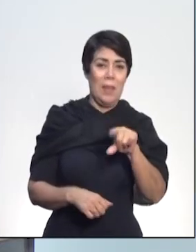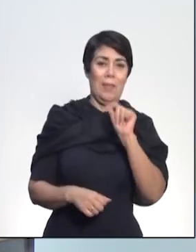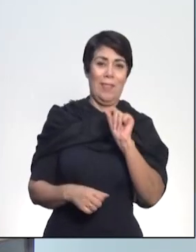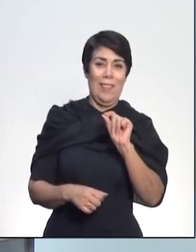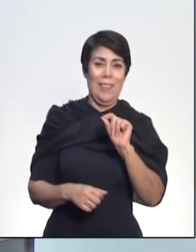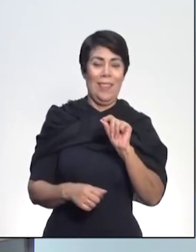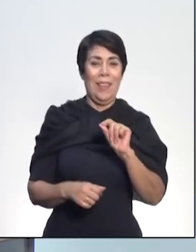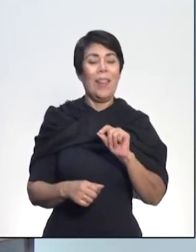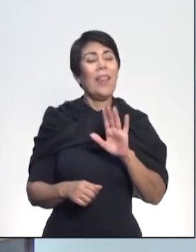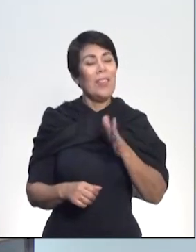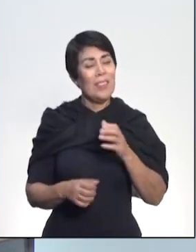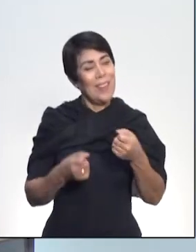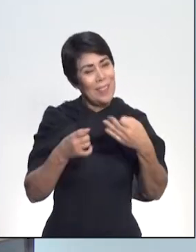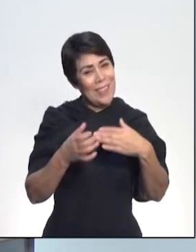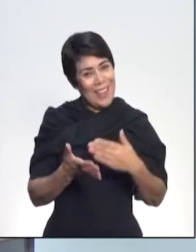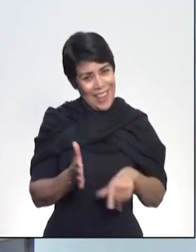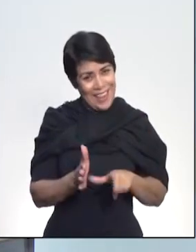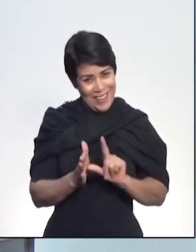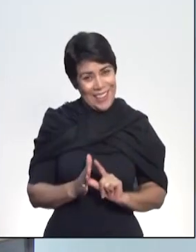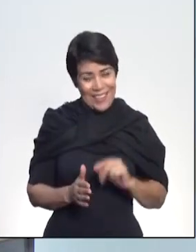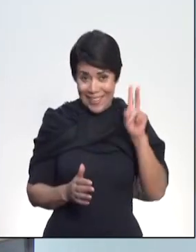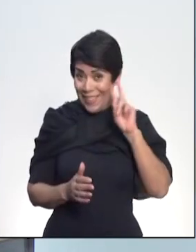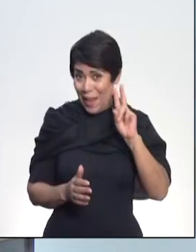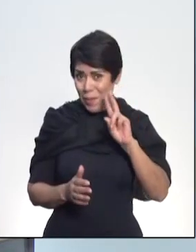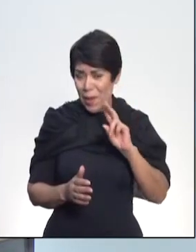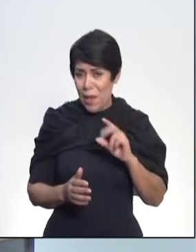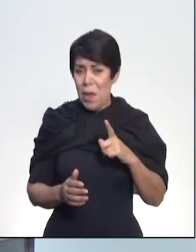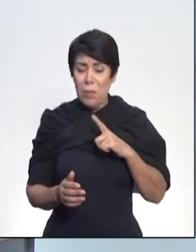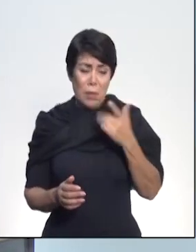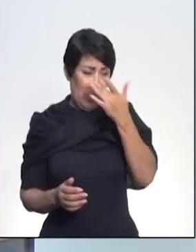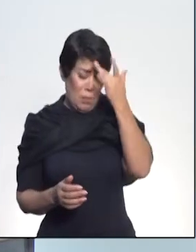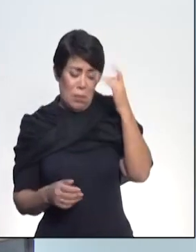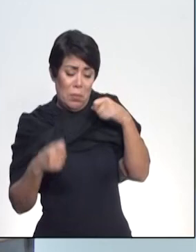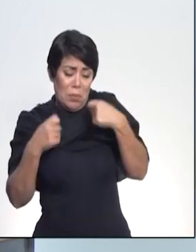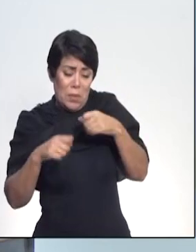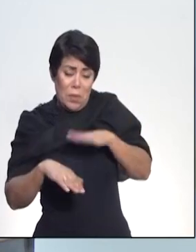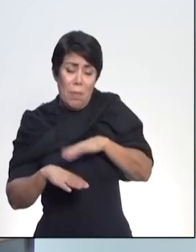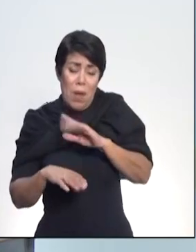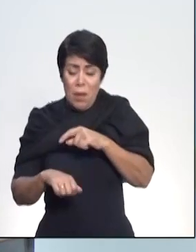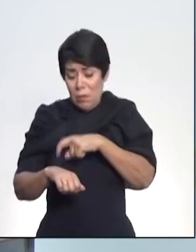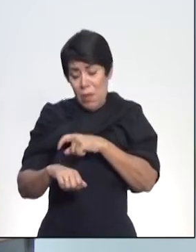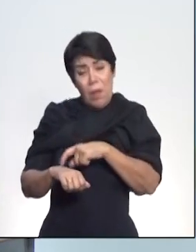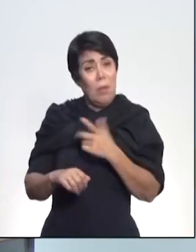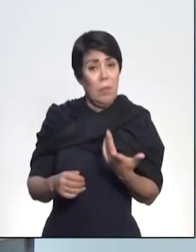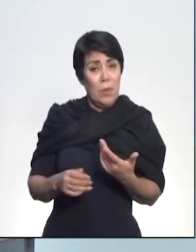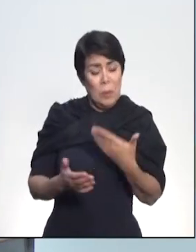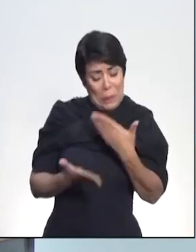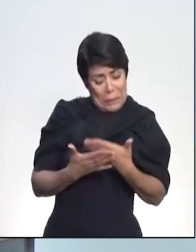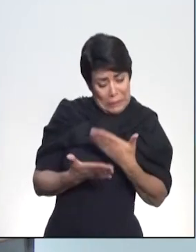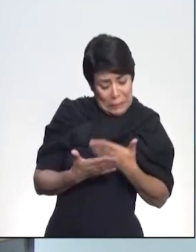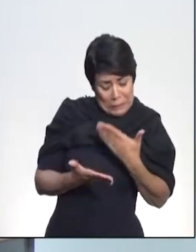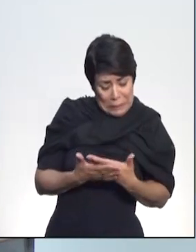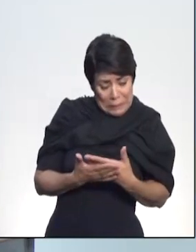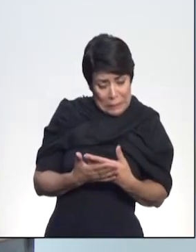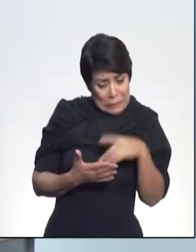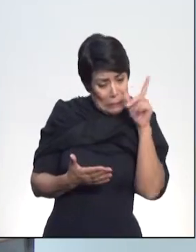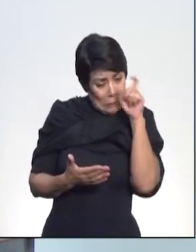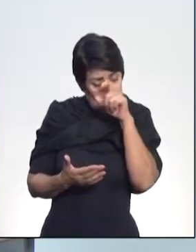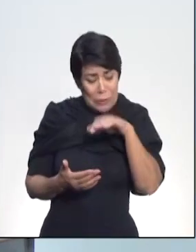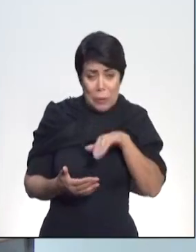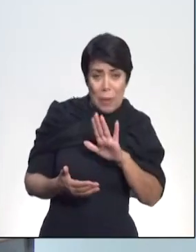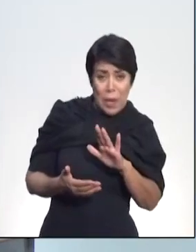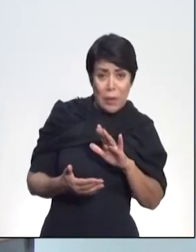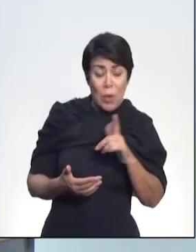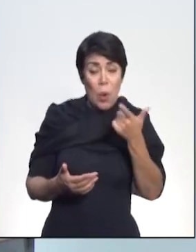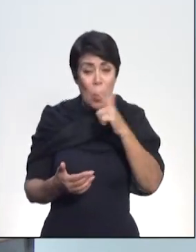da nossa aula, algumas pessoas precisam de mais tempo para apreender aquele conhecimento e